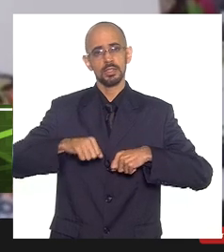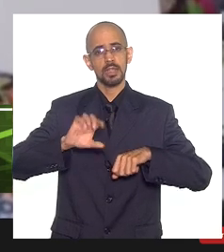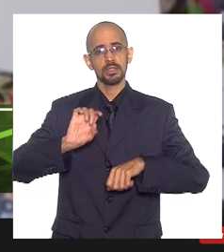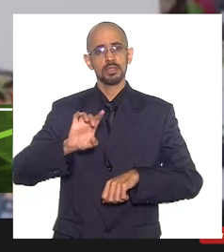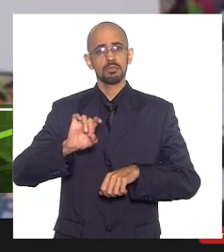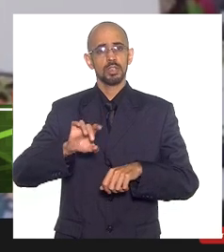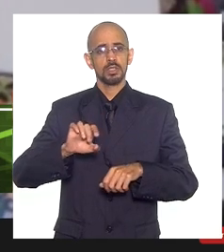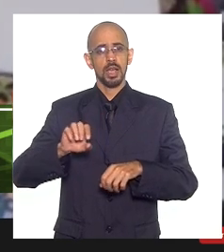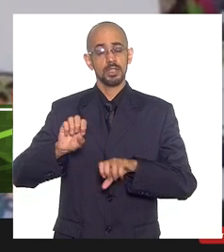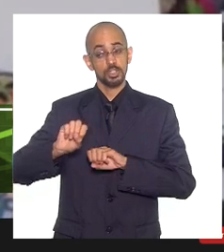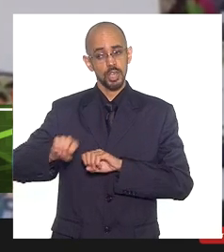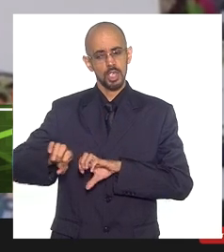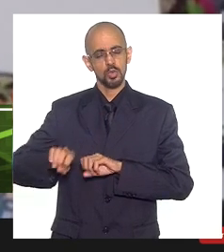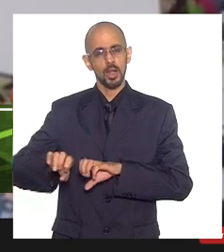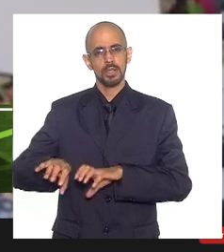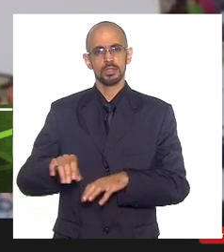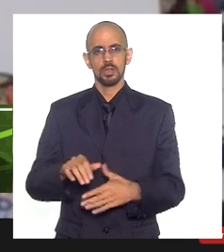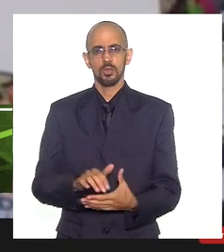precisa estar